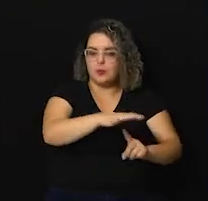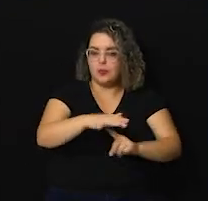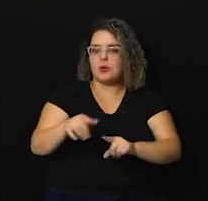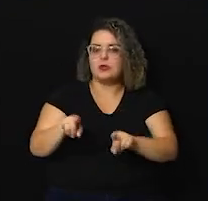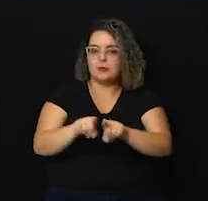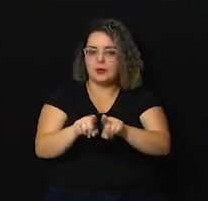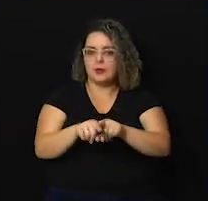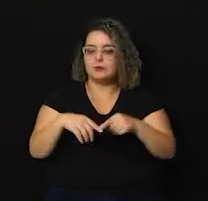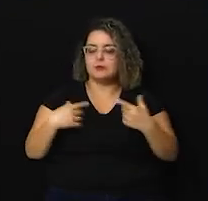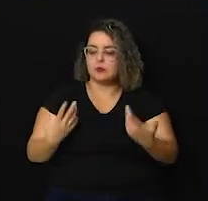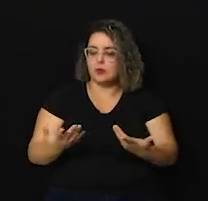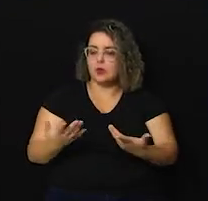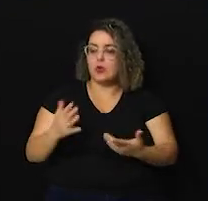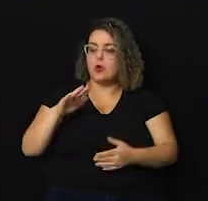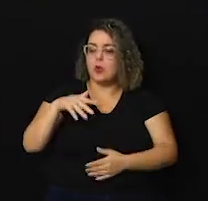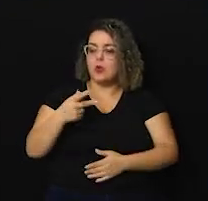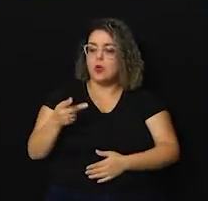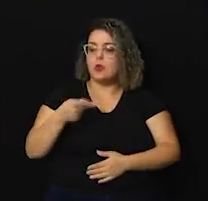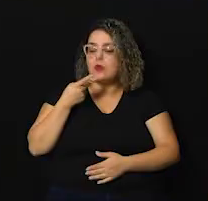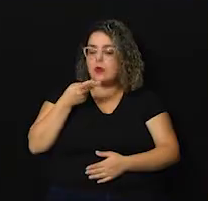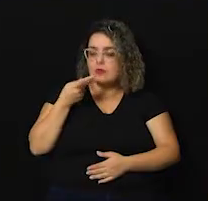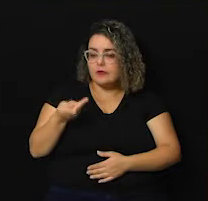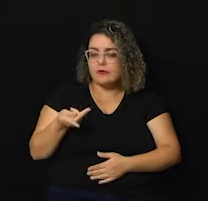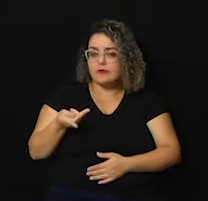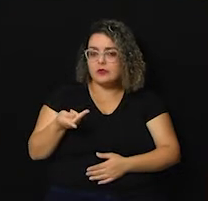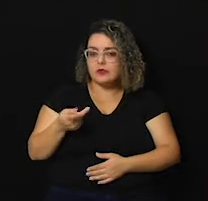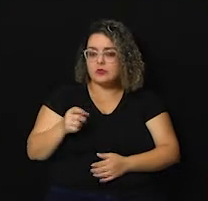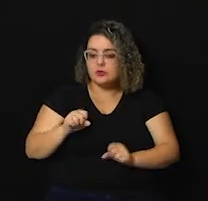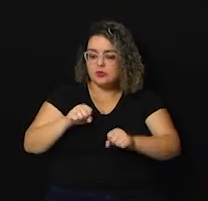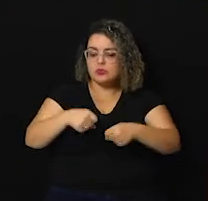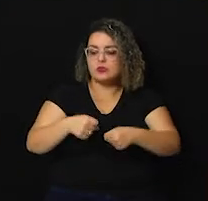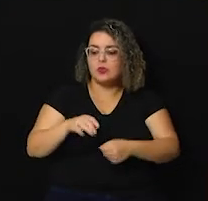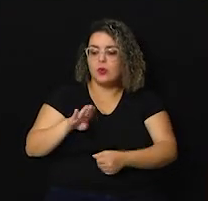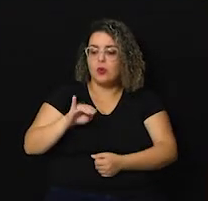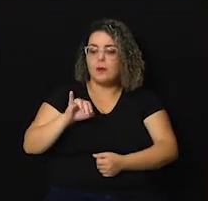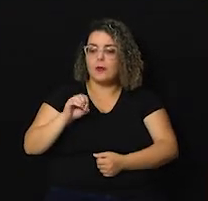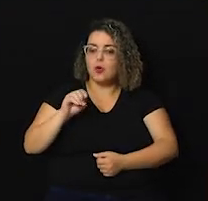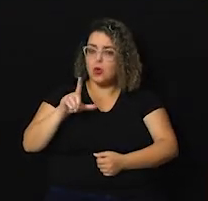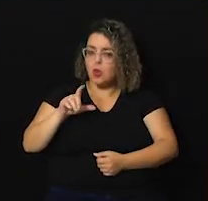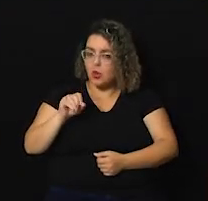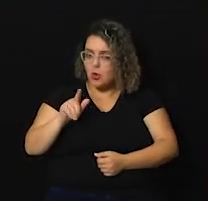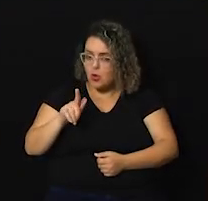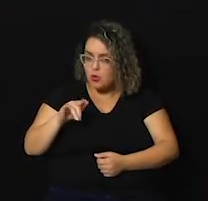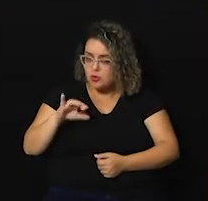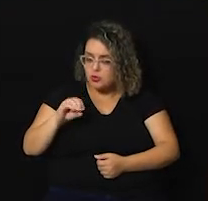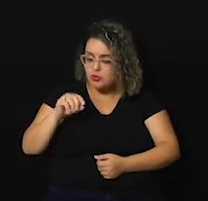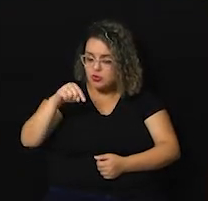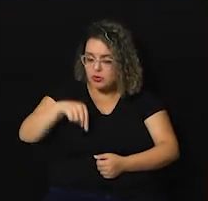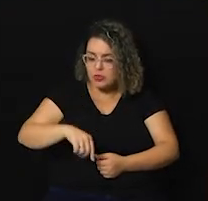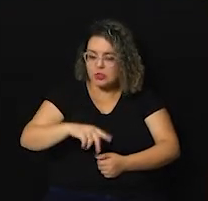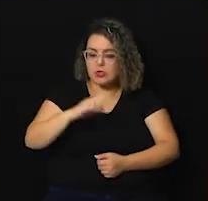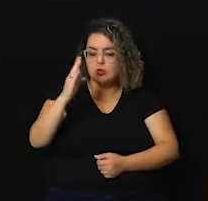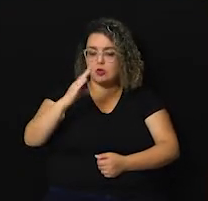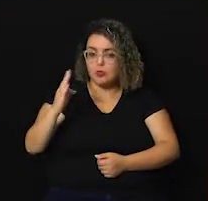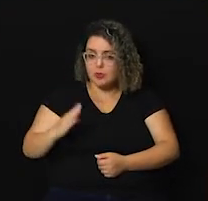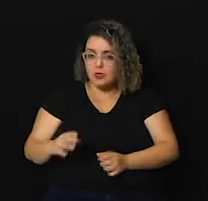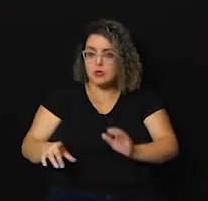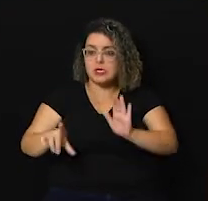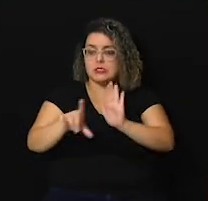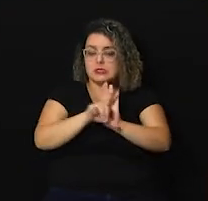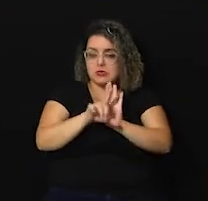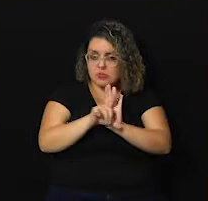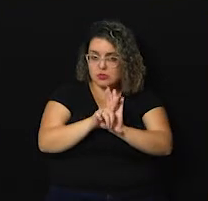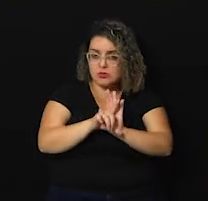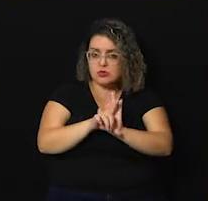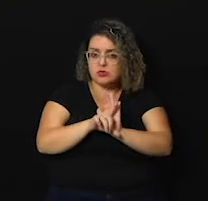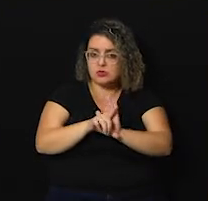também. Agora, professor, quando a gente fala dos defensivos biológicos, que no Brasil, pela nossa